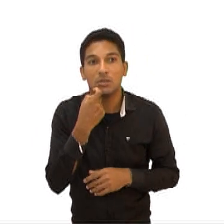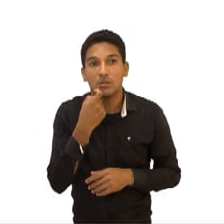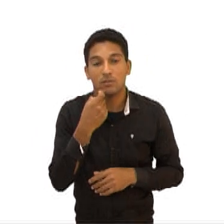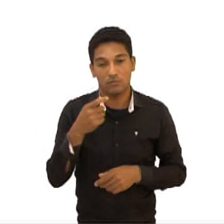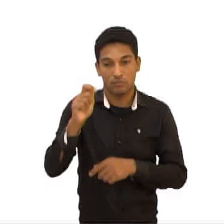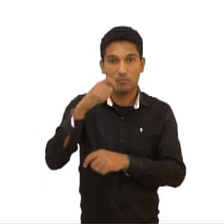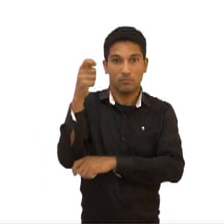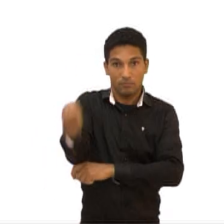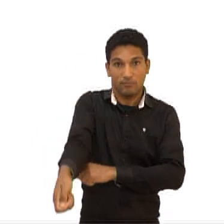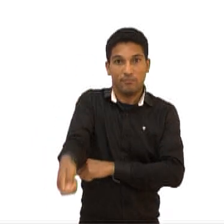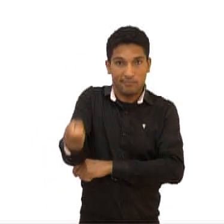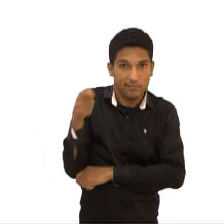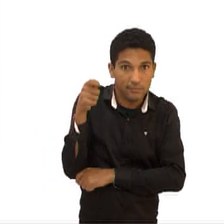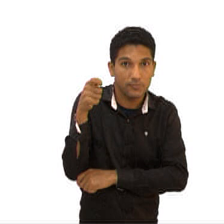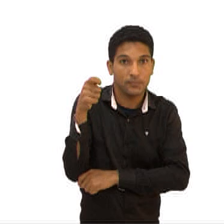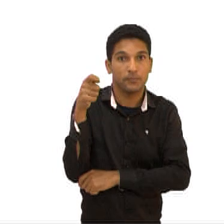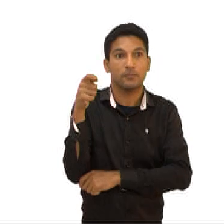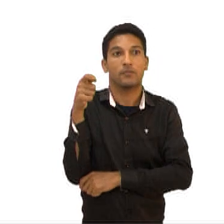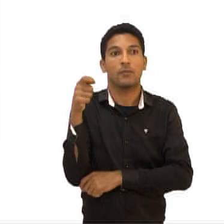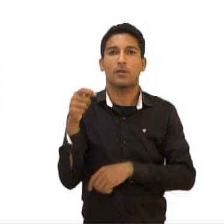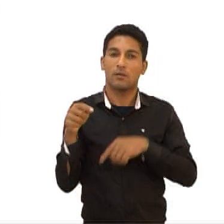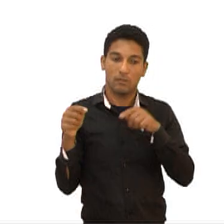pesca, ela faz parte do setor